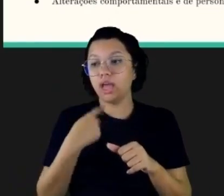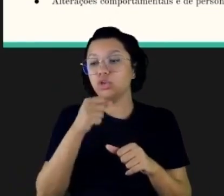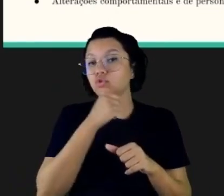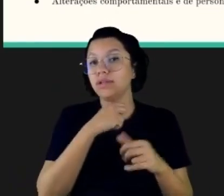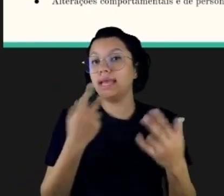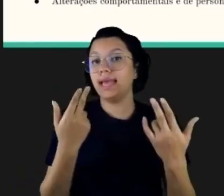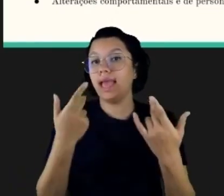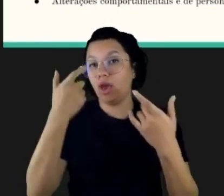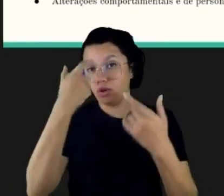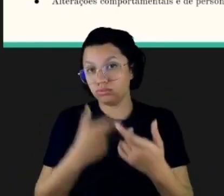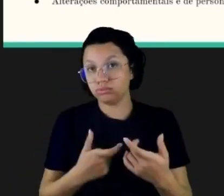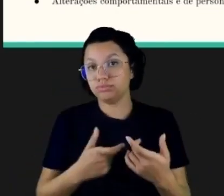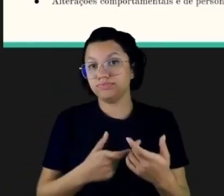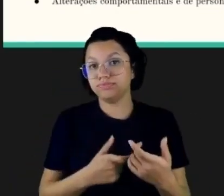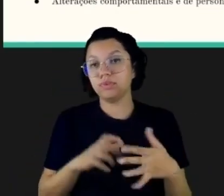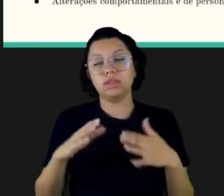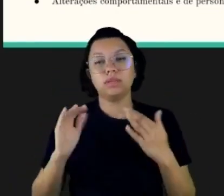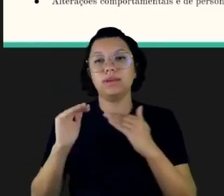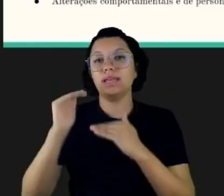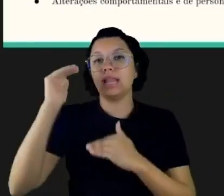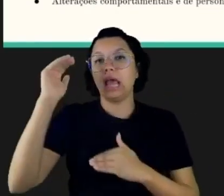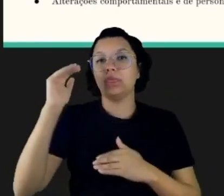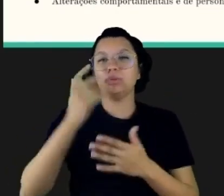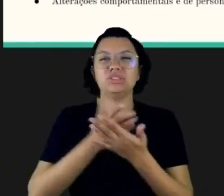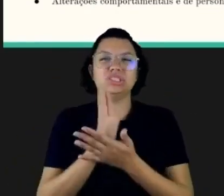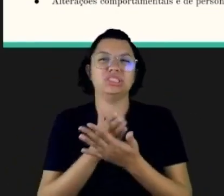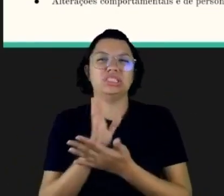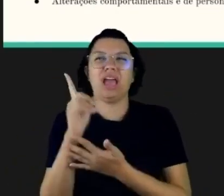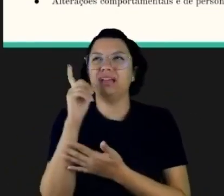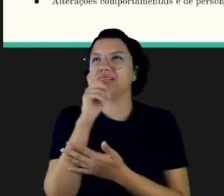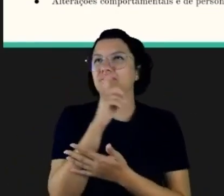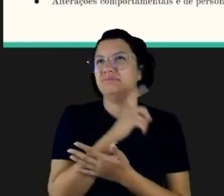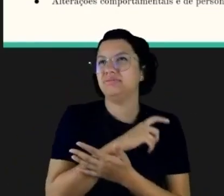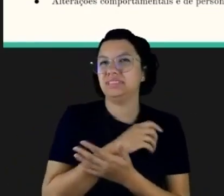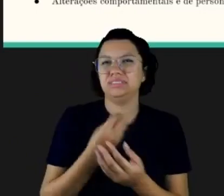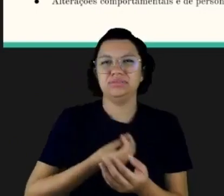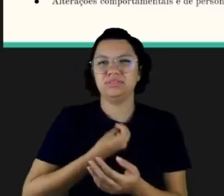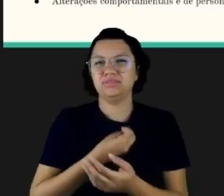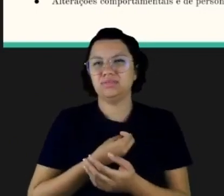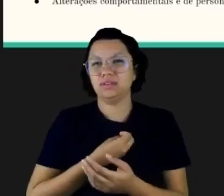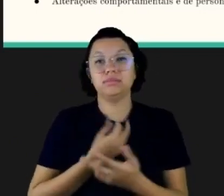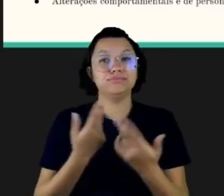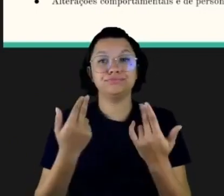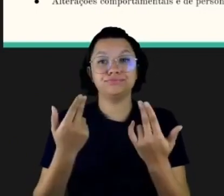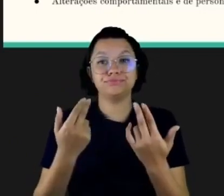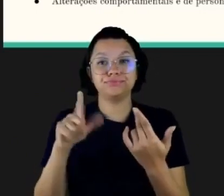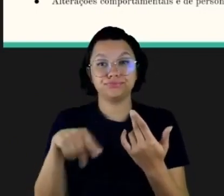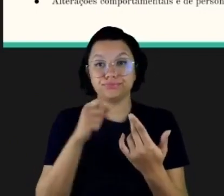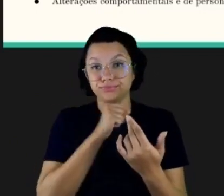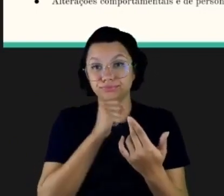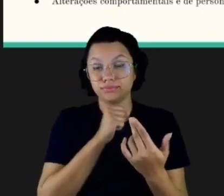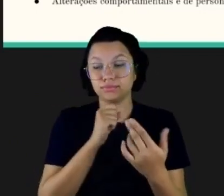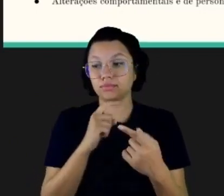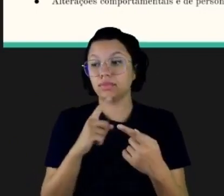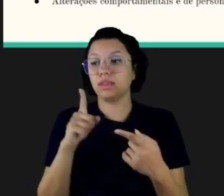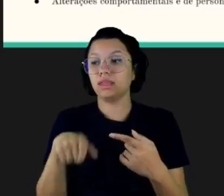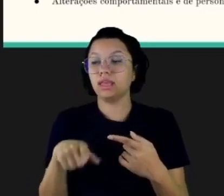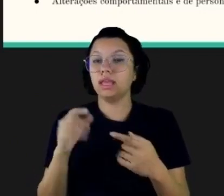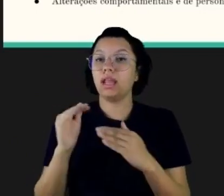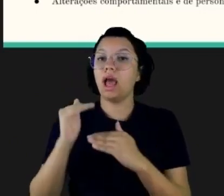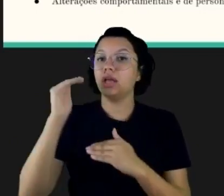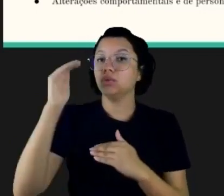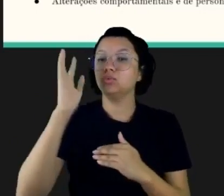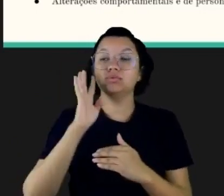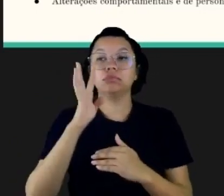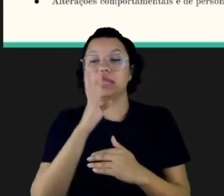Então, aquele adulto chato, difícil de conviver, vai ser esse idoso. E aquele adulto bonzinho, legalzinho, e